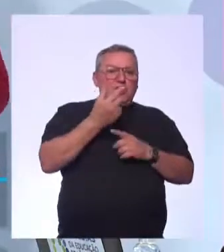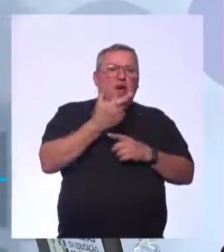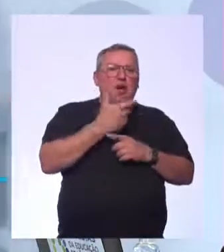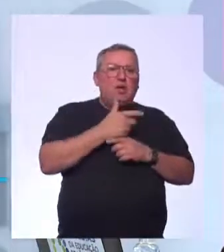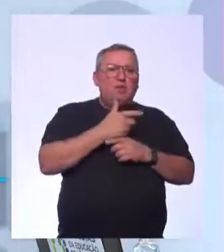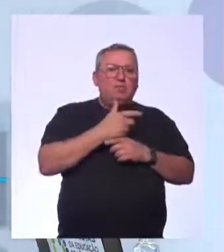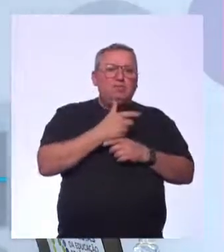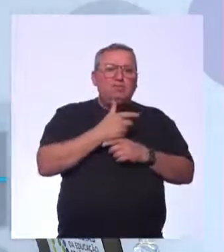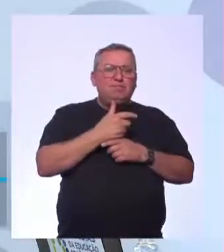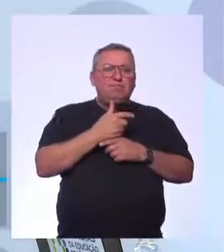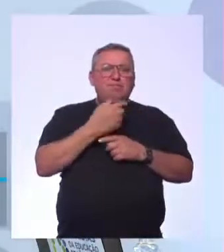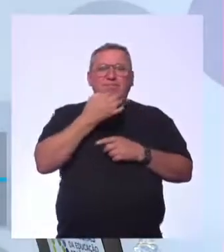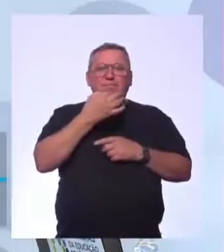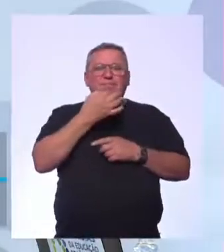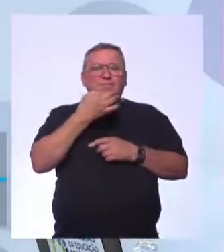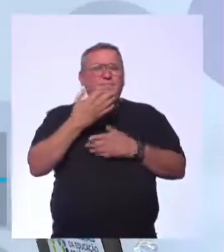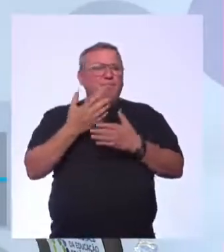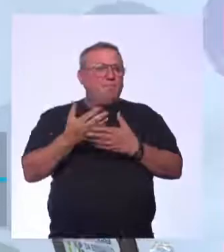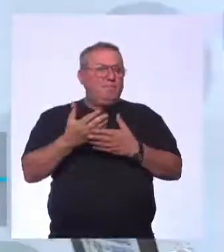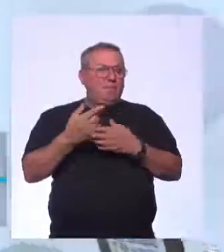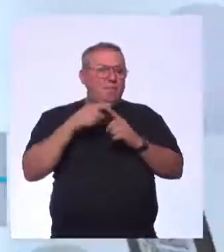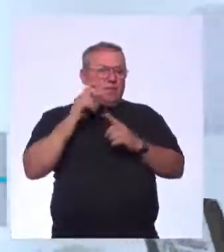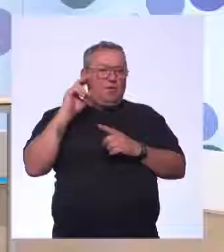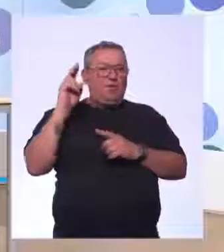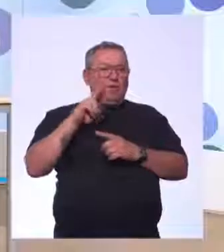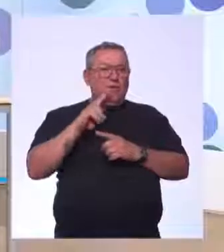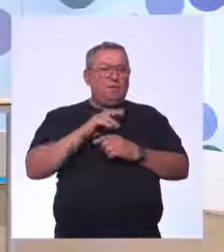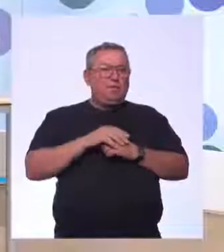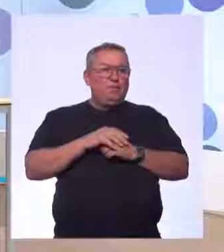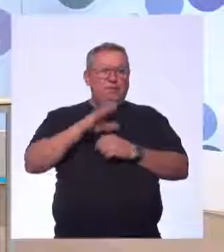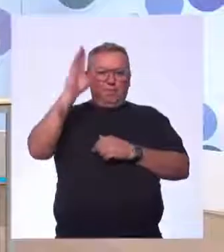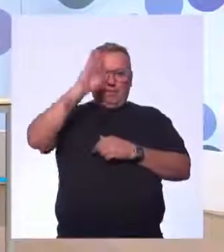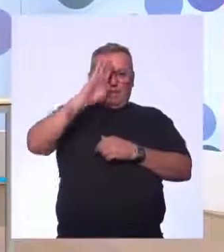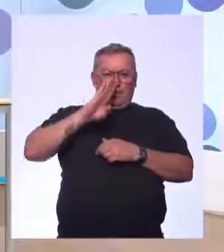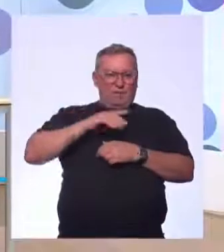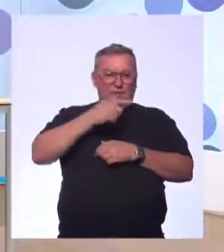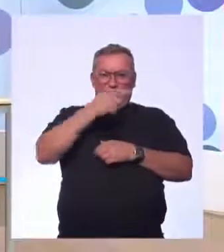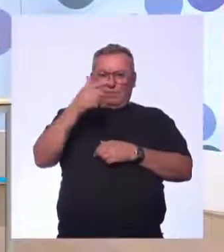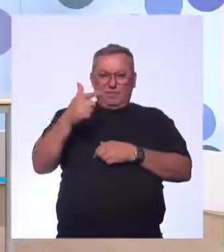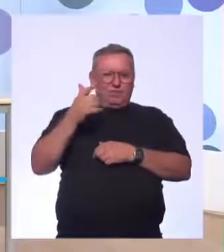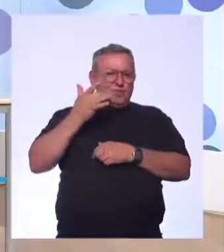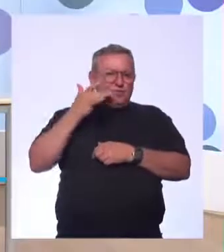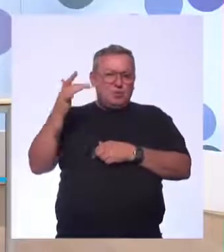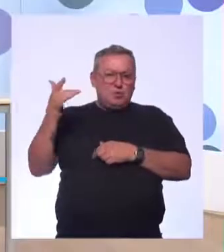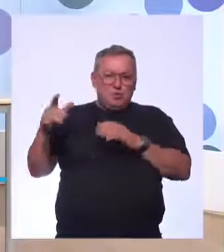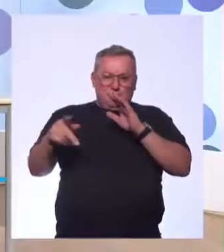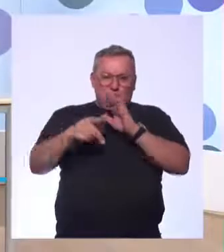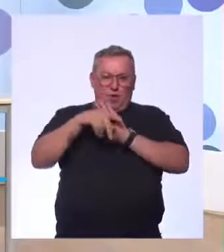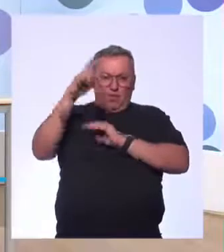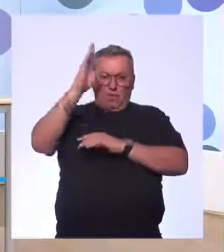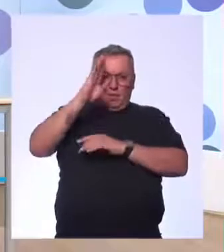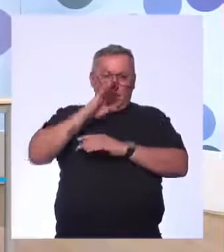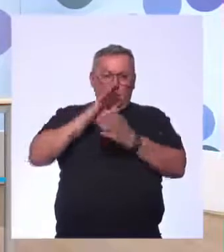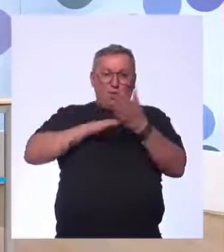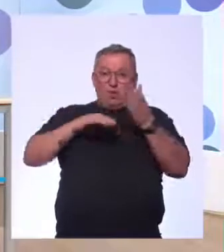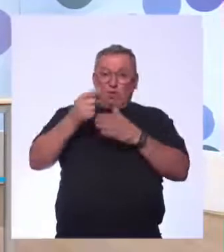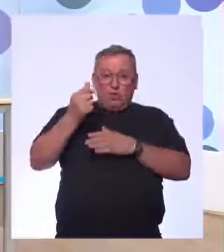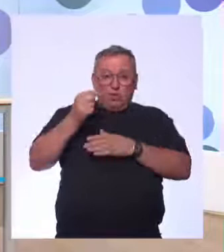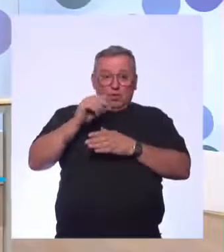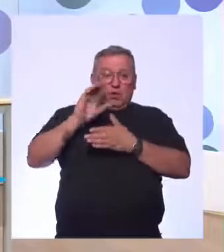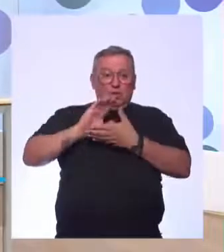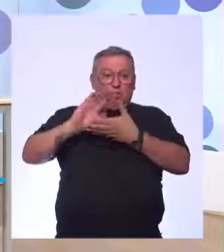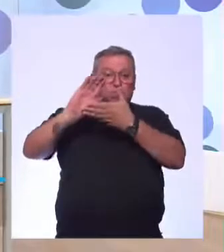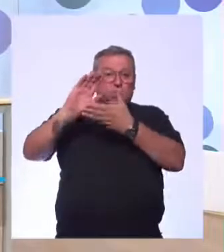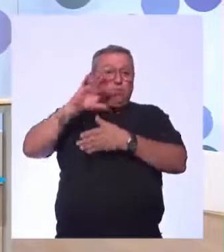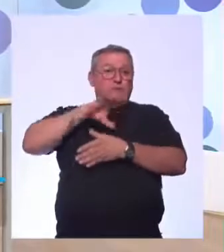Hein, professor, o que que você acha? Porque olha só, o Brasil não tinha ainda um tesouro do Brasil, todo o nosso tesouro era de Portugal.